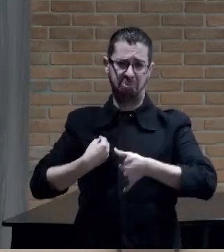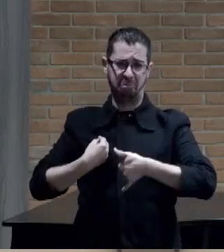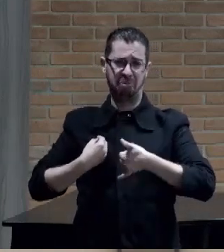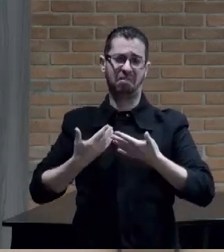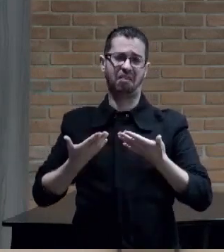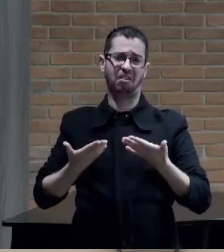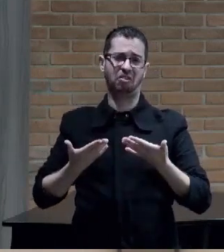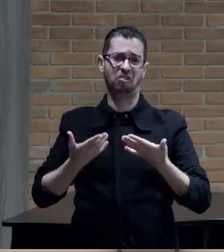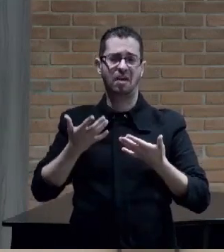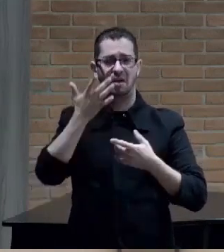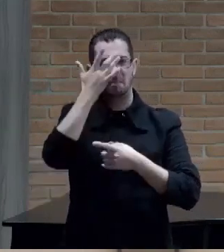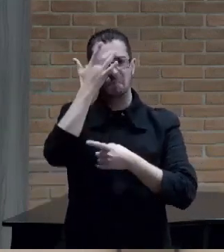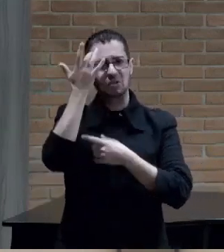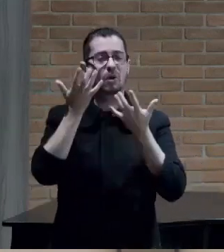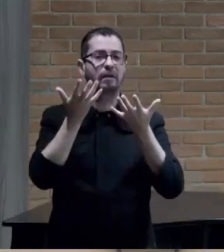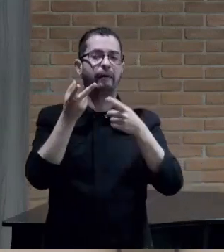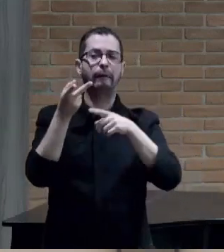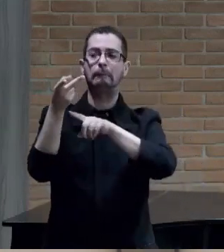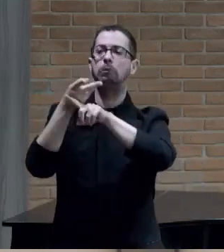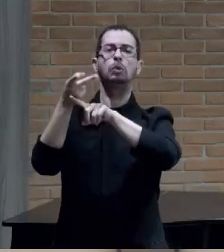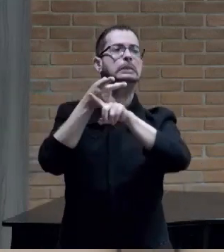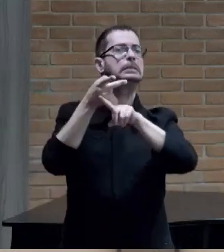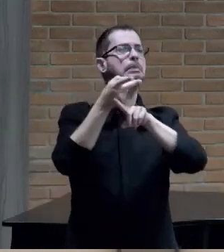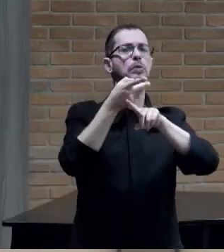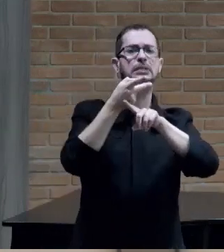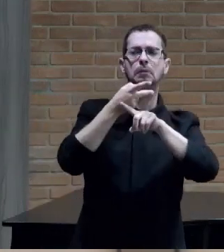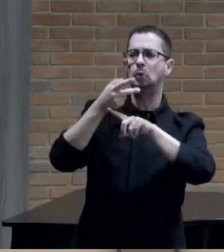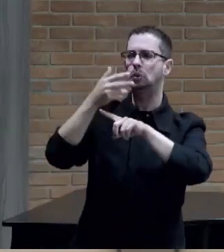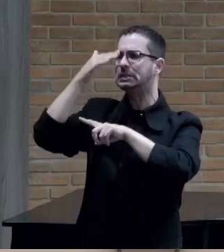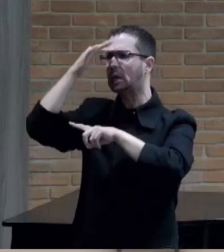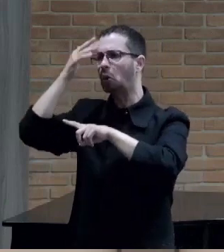e está tentando buscar alguma coisa.